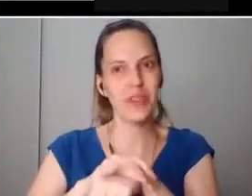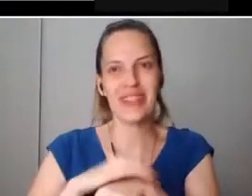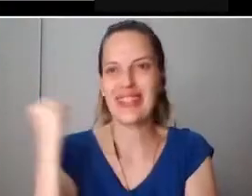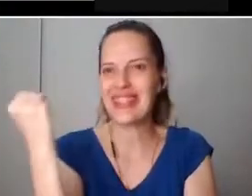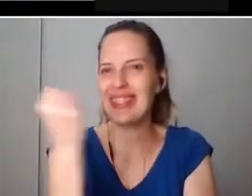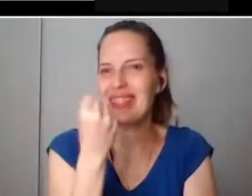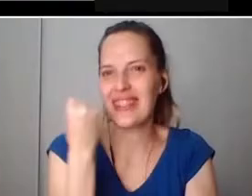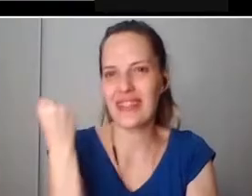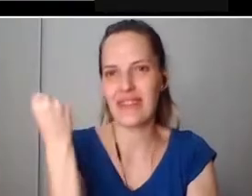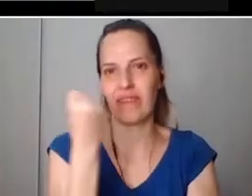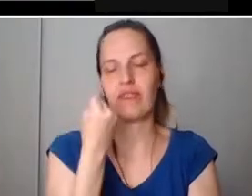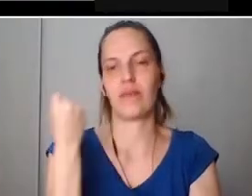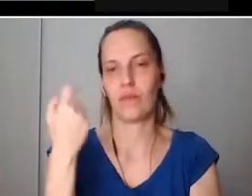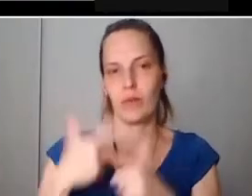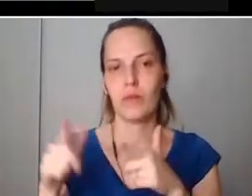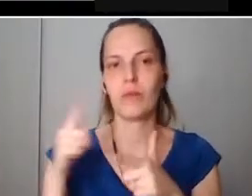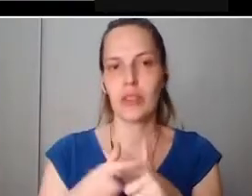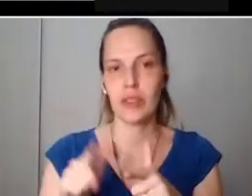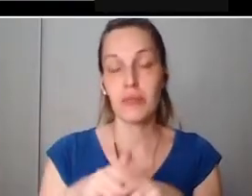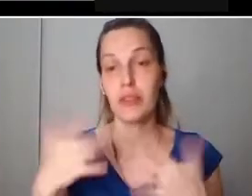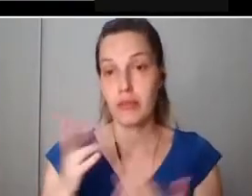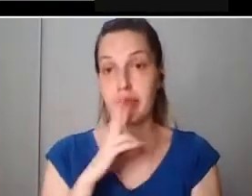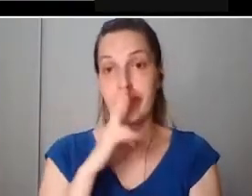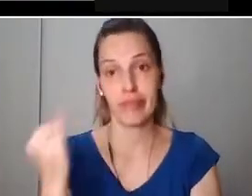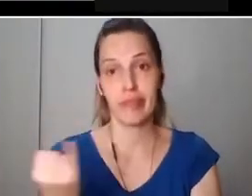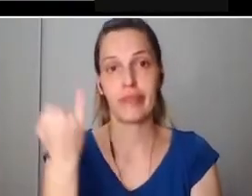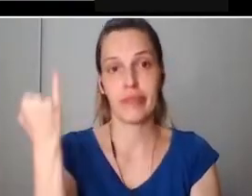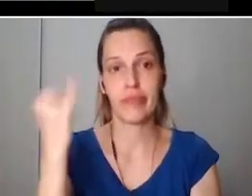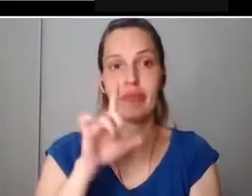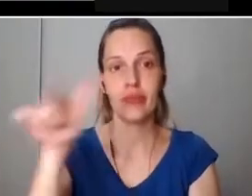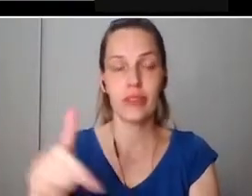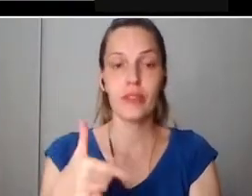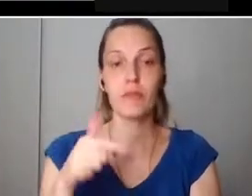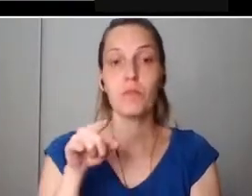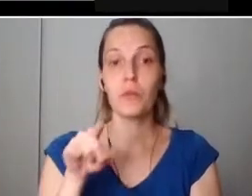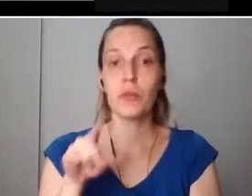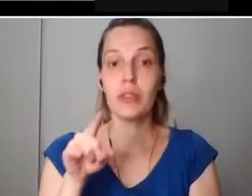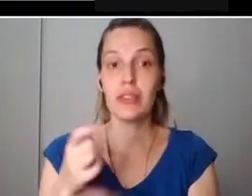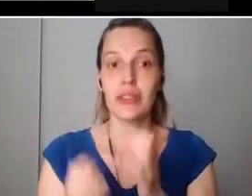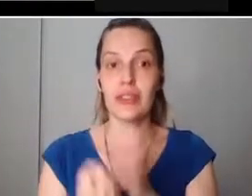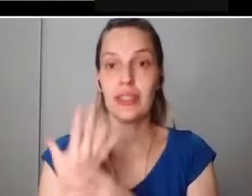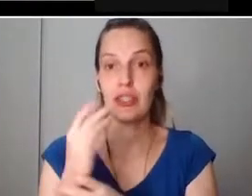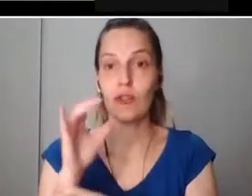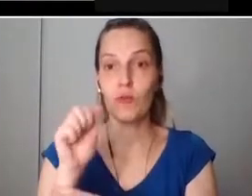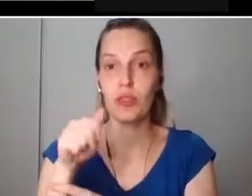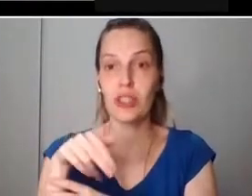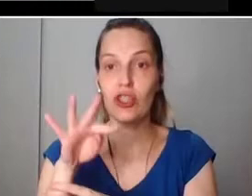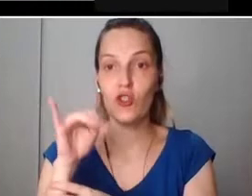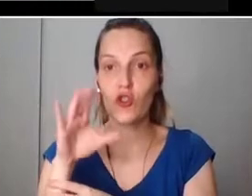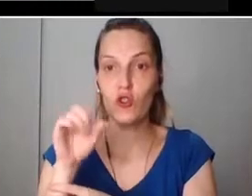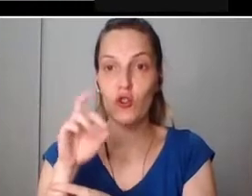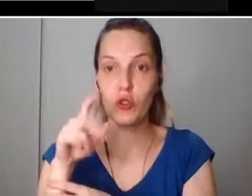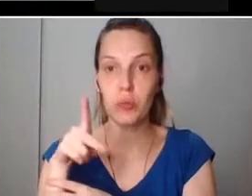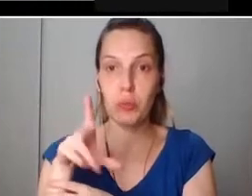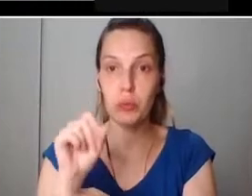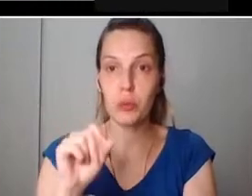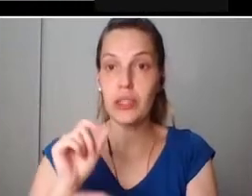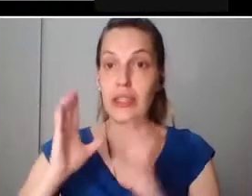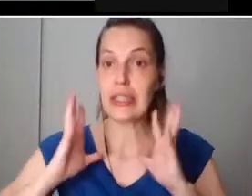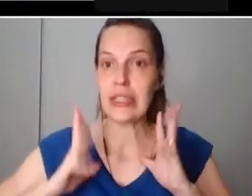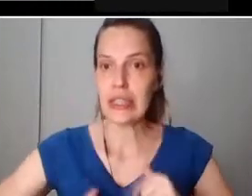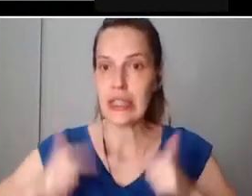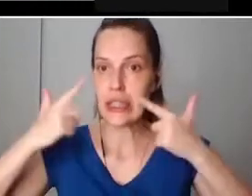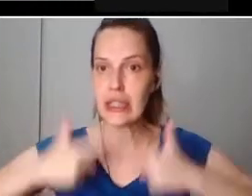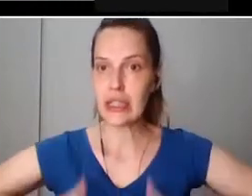importante inicialmente, e depois para gerar o que a gente quer, que é esse tipo de anticorpo aqui, ó, o anticorpo neutralizante, que bloqueia